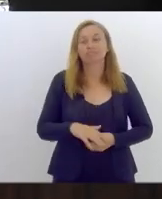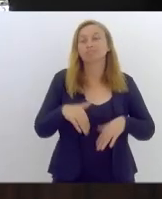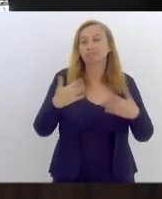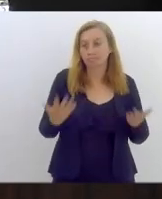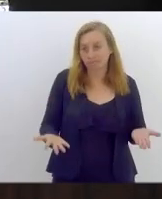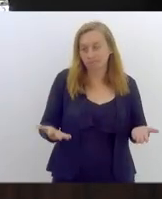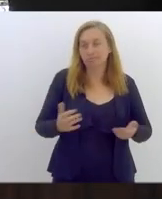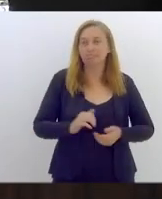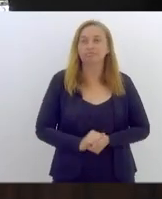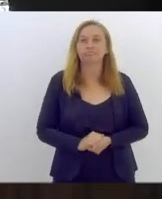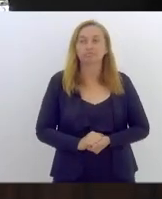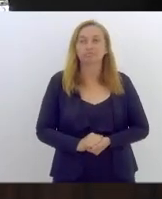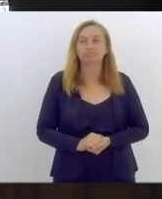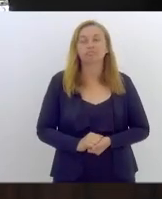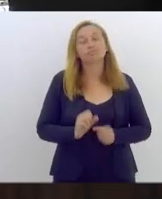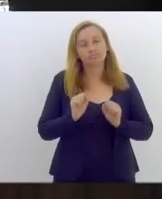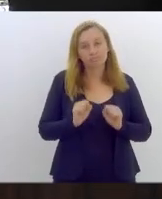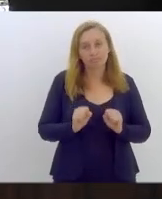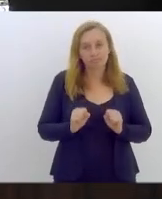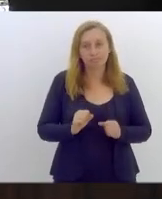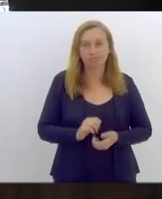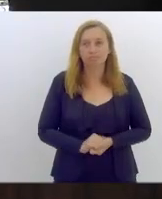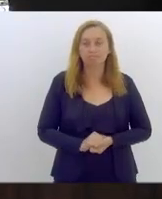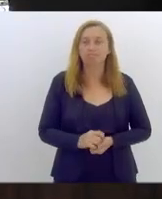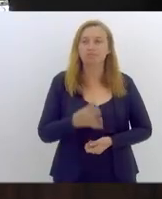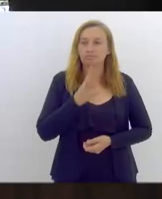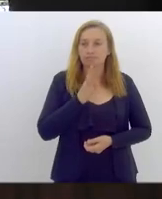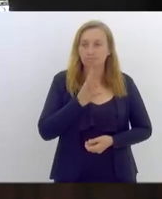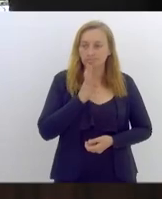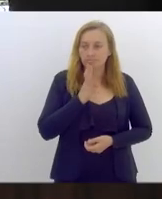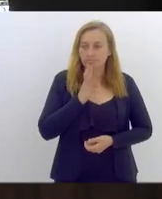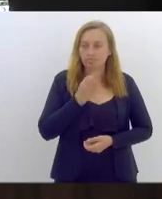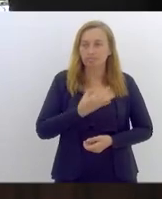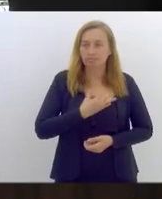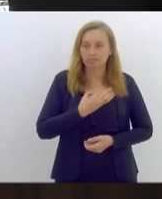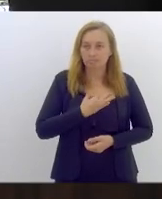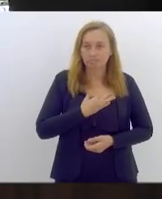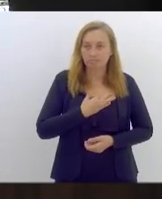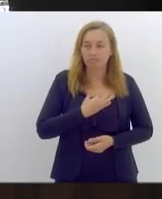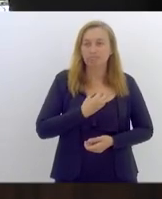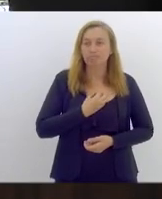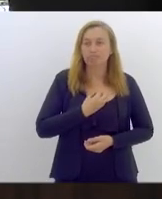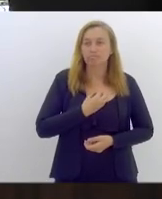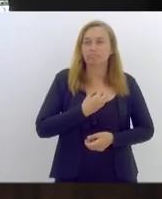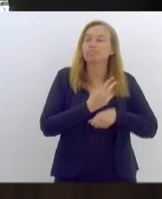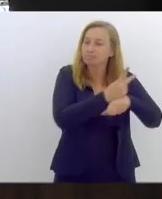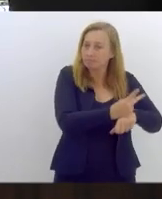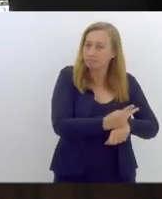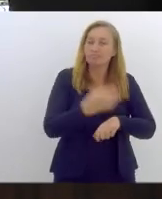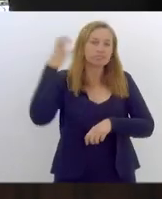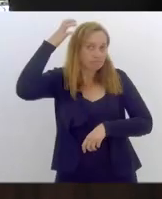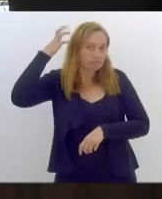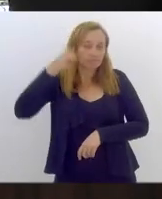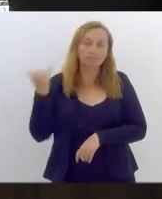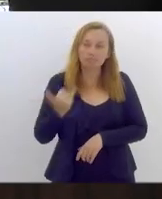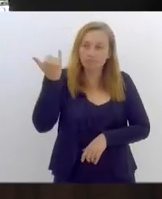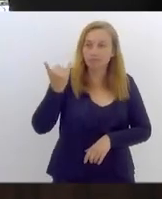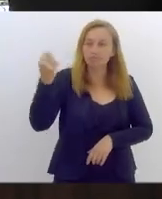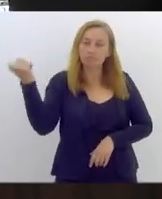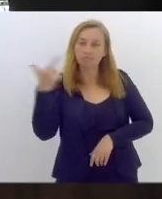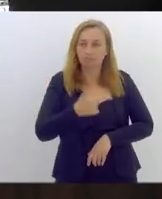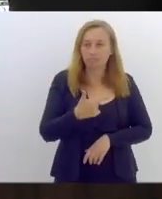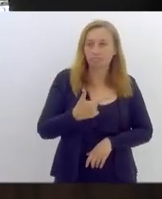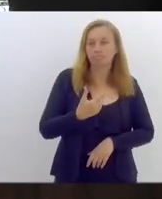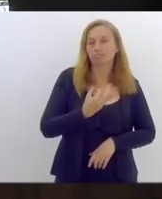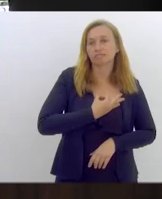Então, e que a gente possa reconhecer o prêmio Marielle Franco tão importante quanto a Medalha